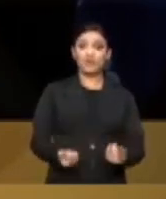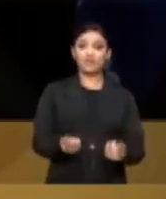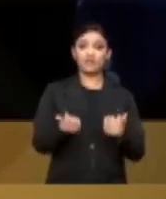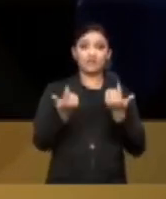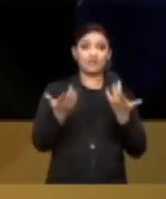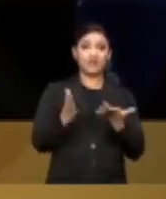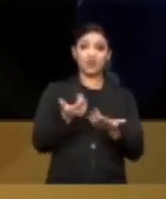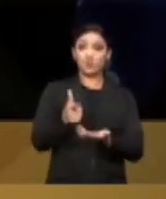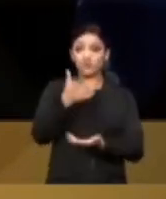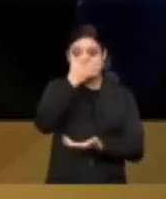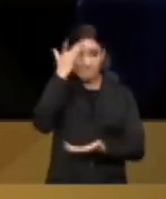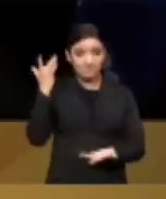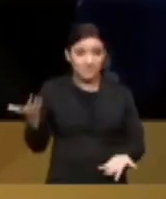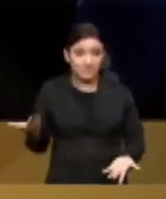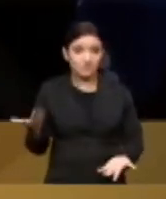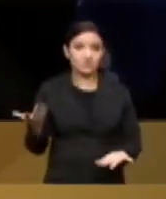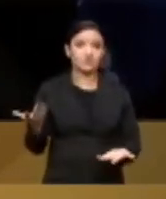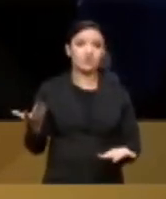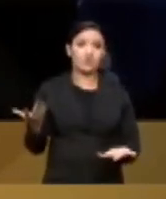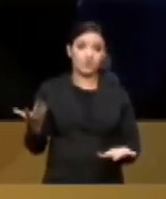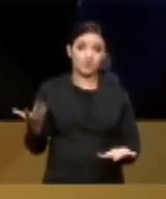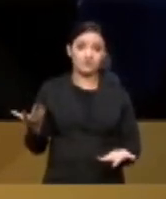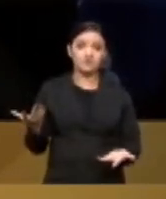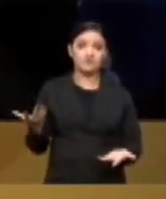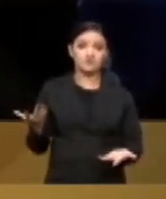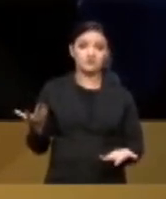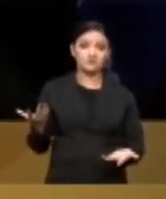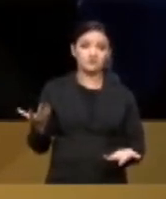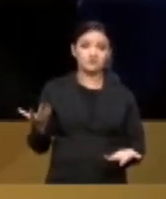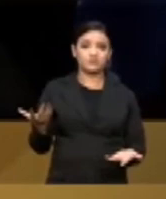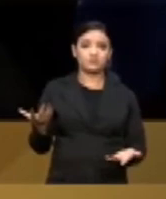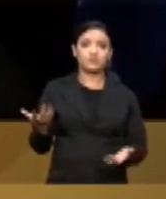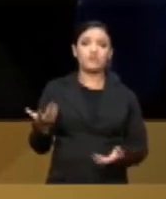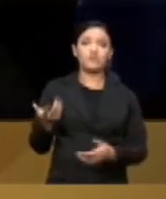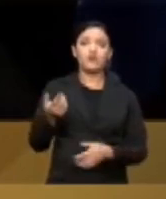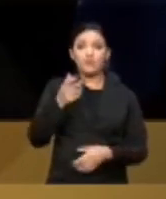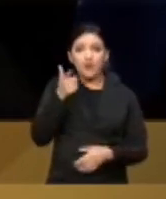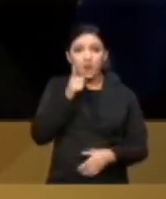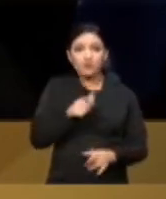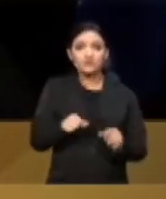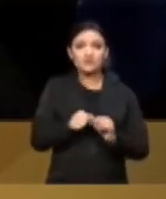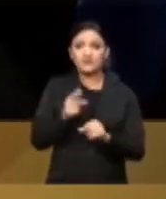recursos humanos para adotar medidas suficientes para a imunização